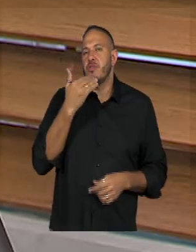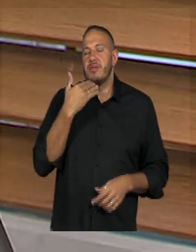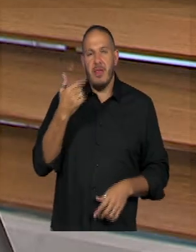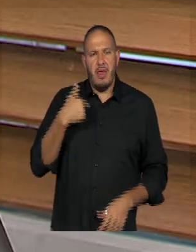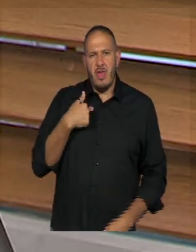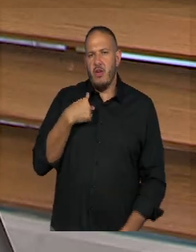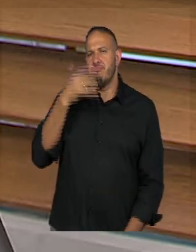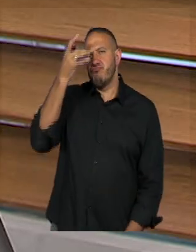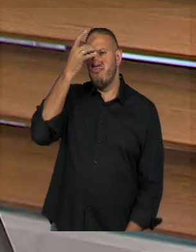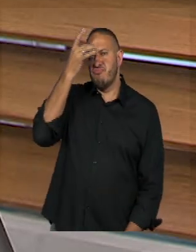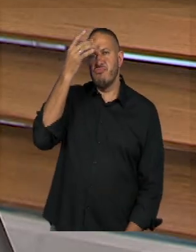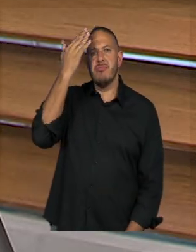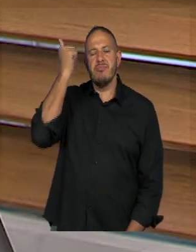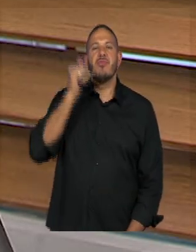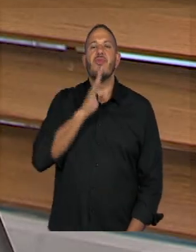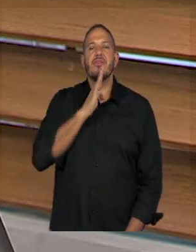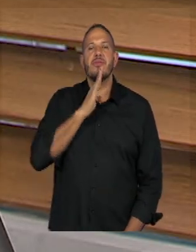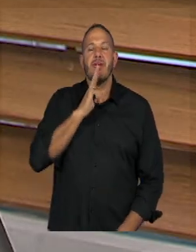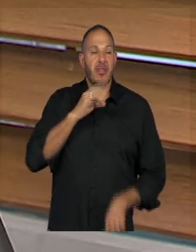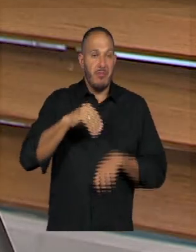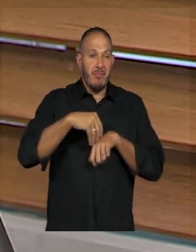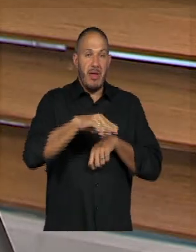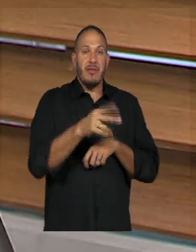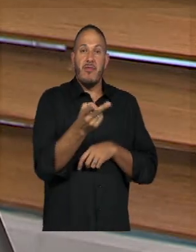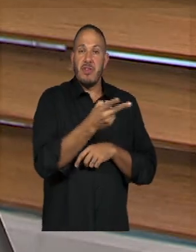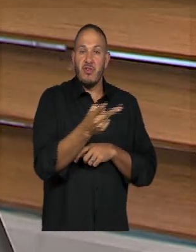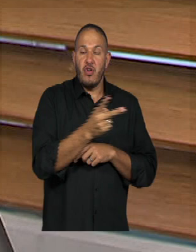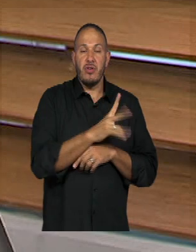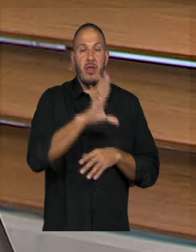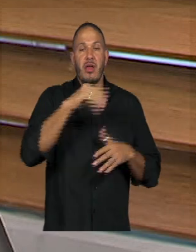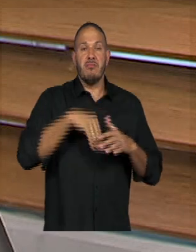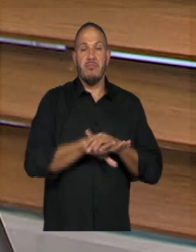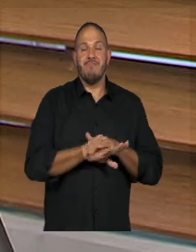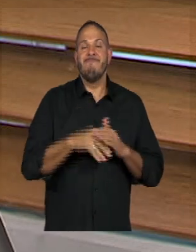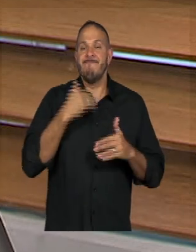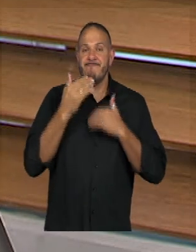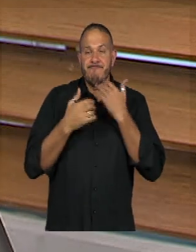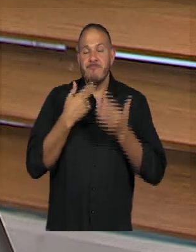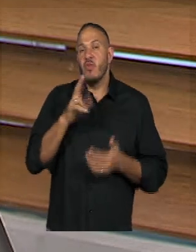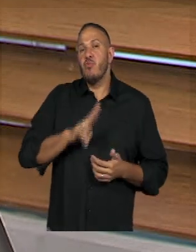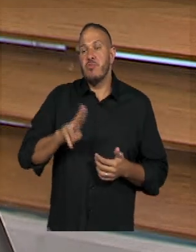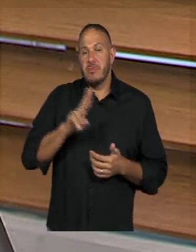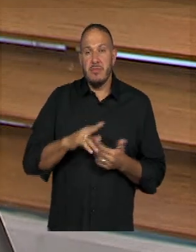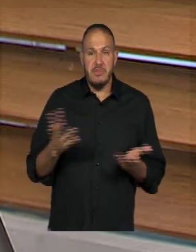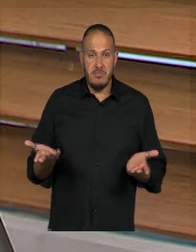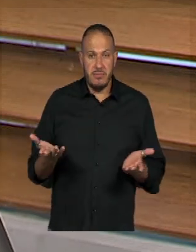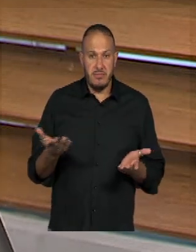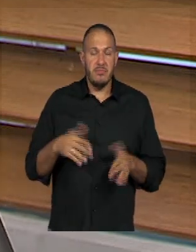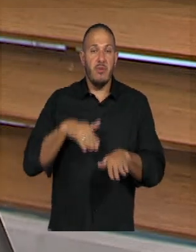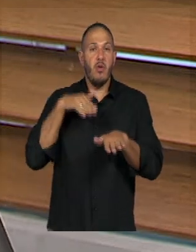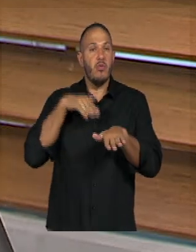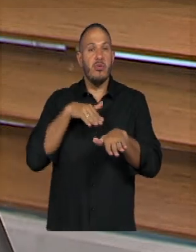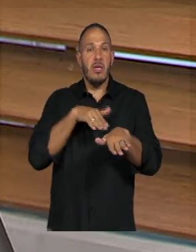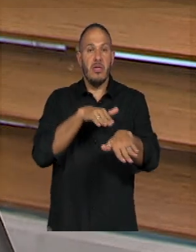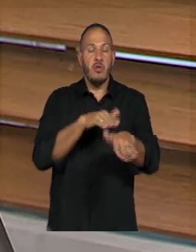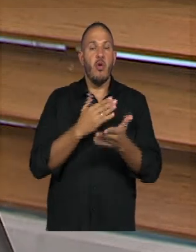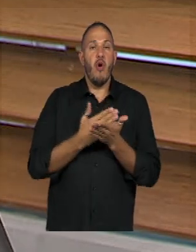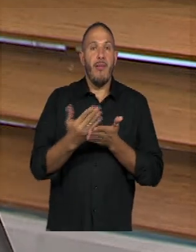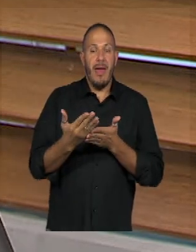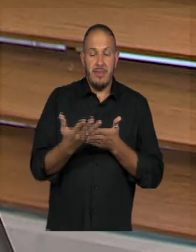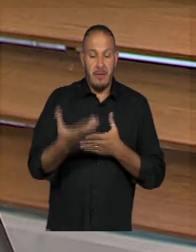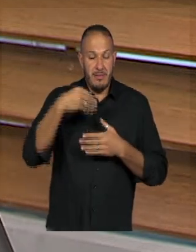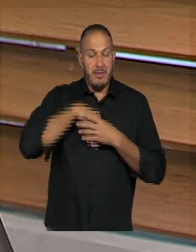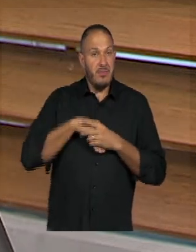conhecimento para vocês e vocês guardarem aqui e não utilizar. O trânsito, ele inicia dentro da nossa própria